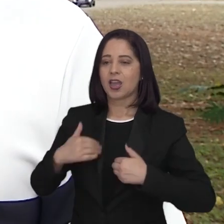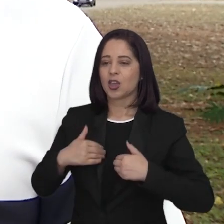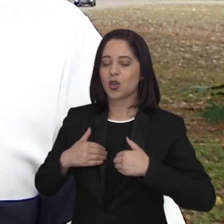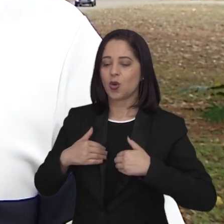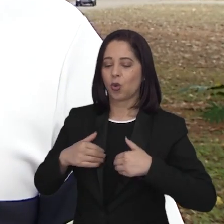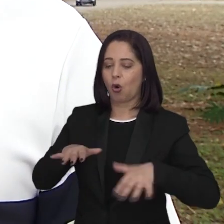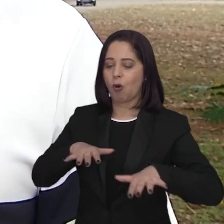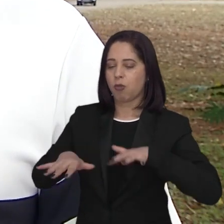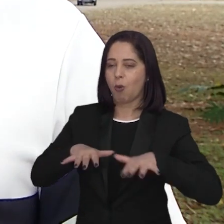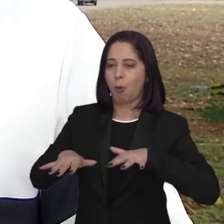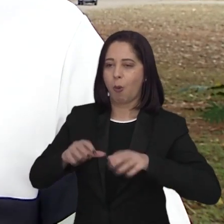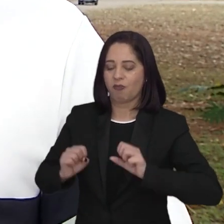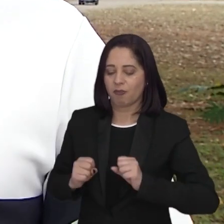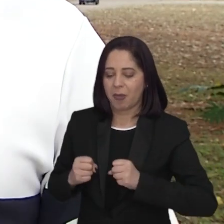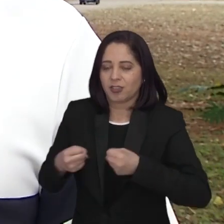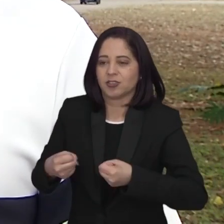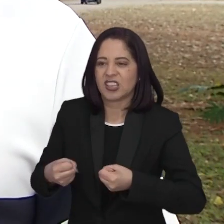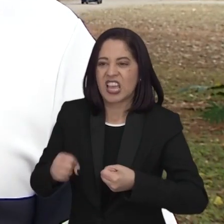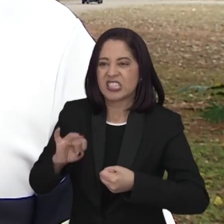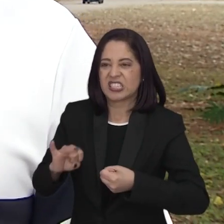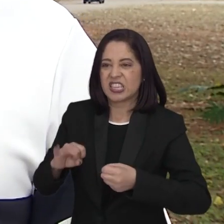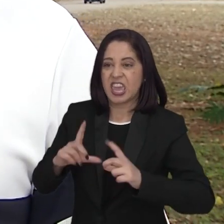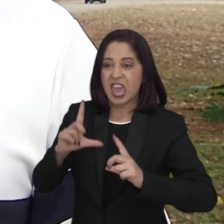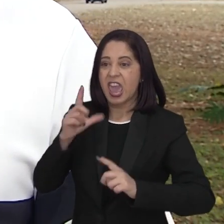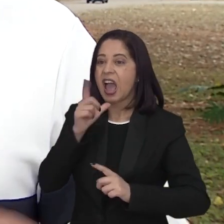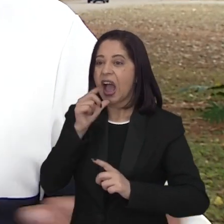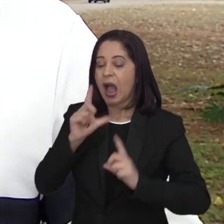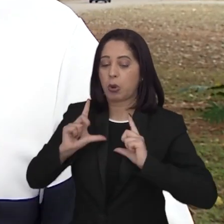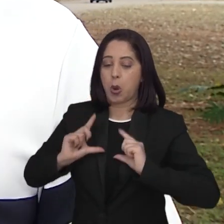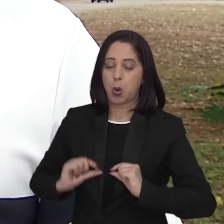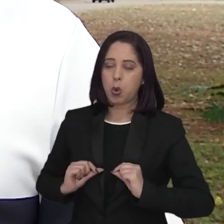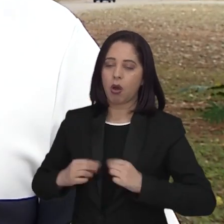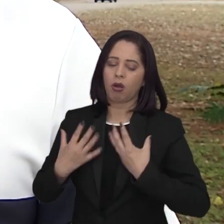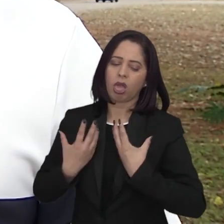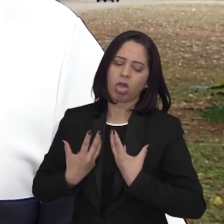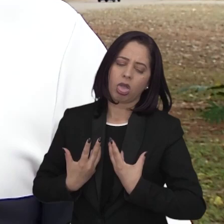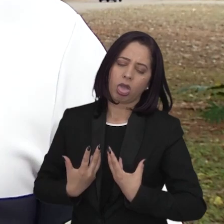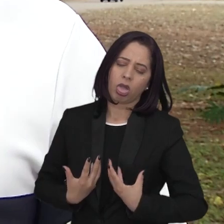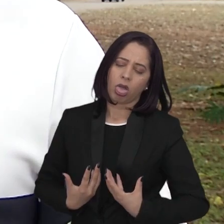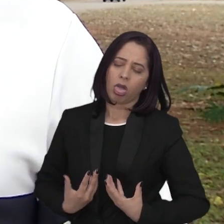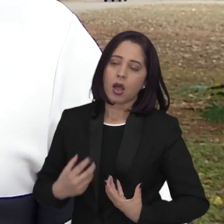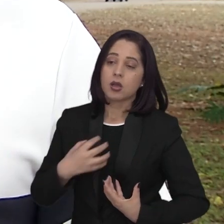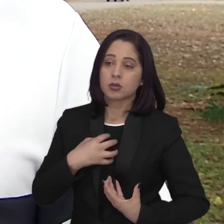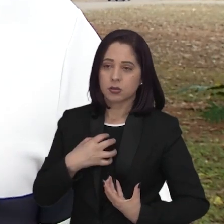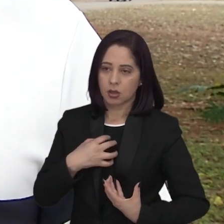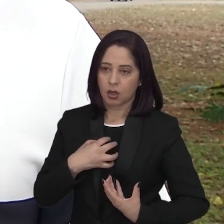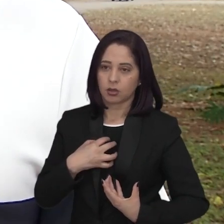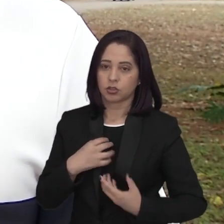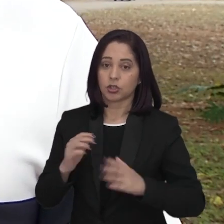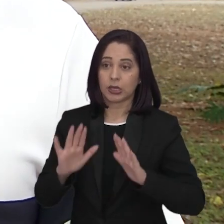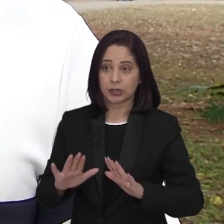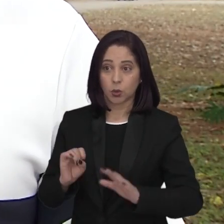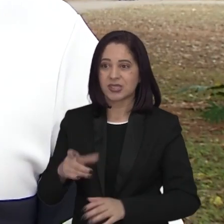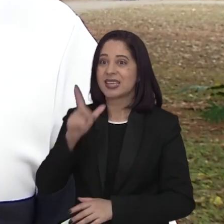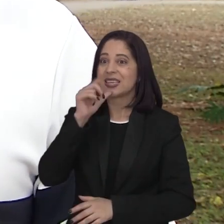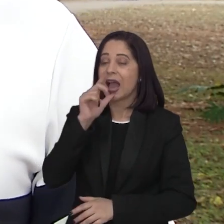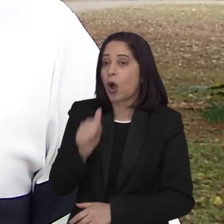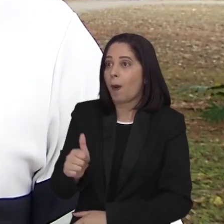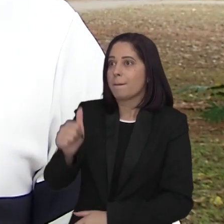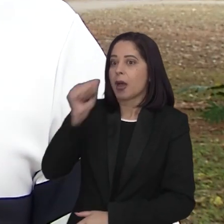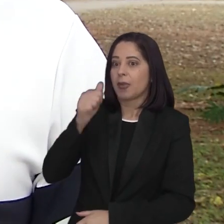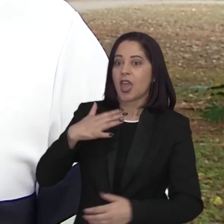a desidratação tira a disposição física, né? Gera o cansaço. Então, você vai